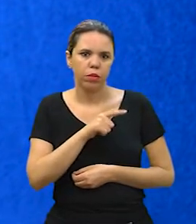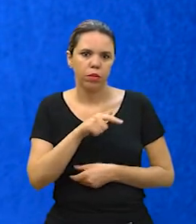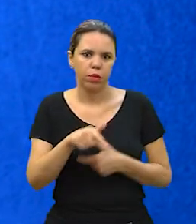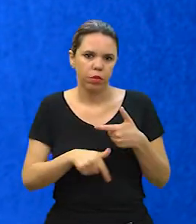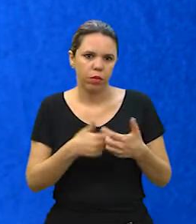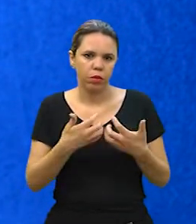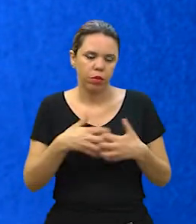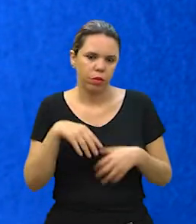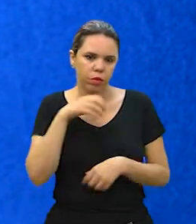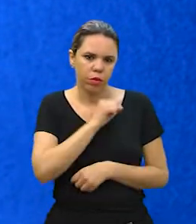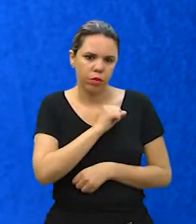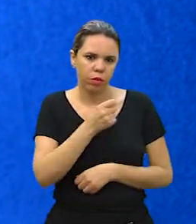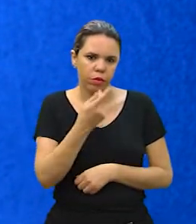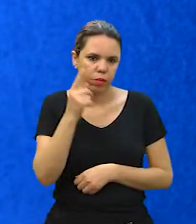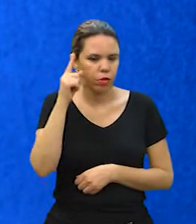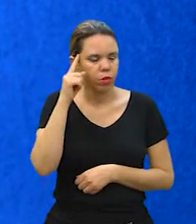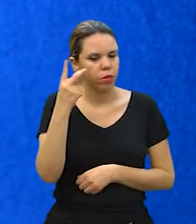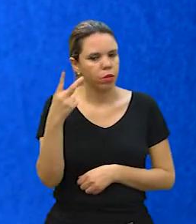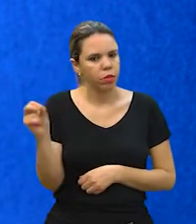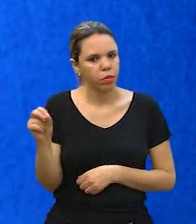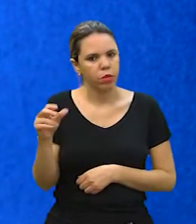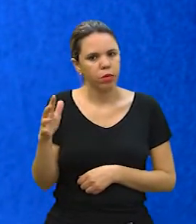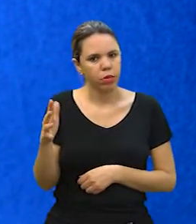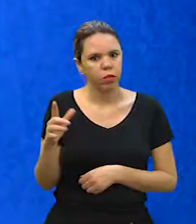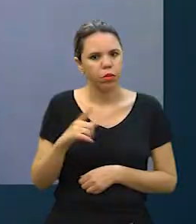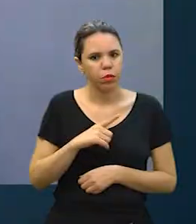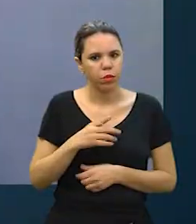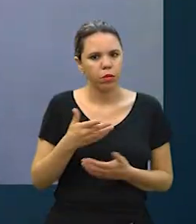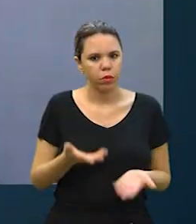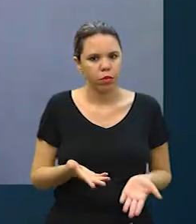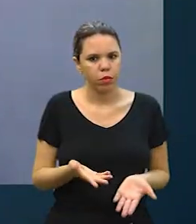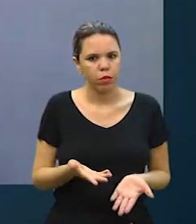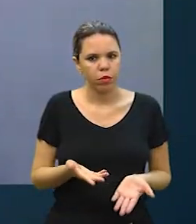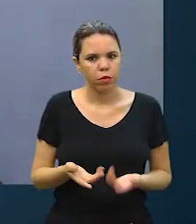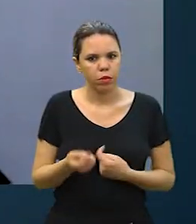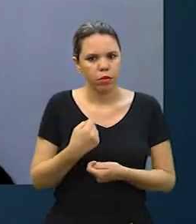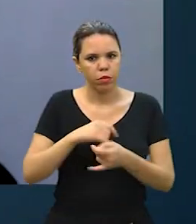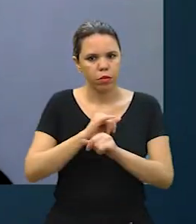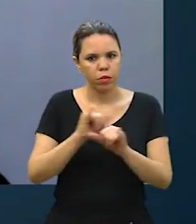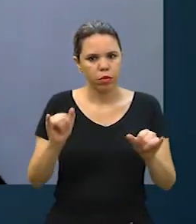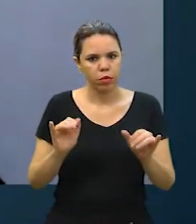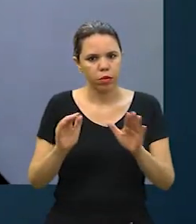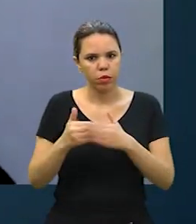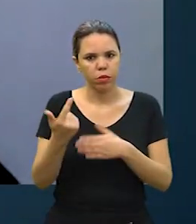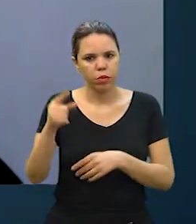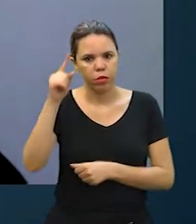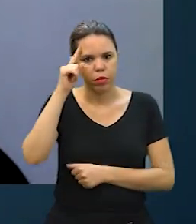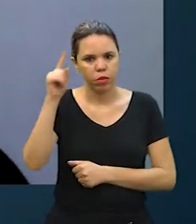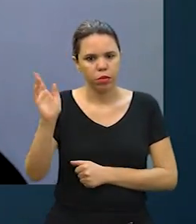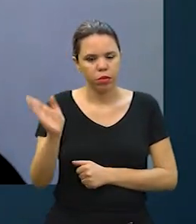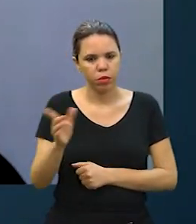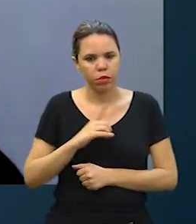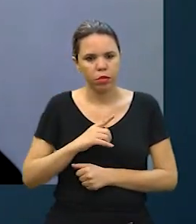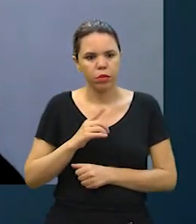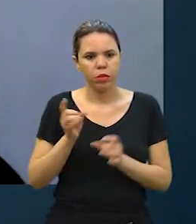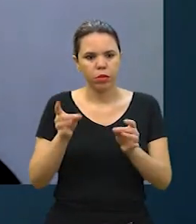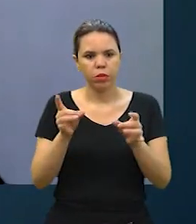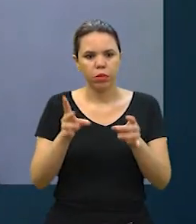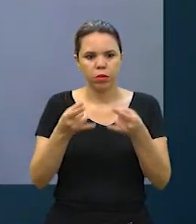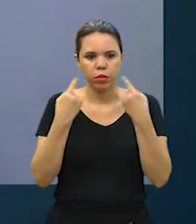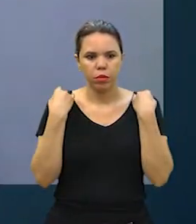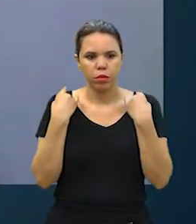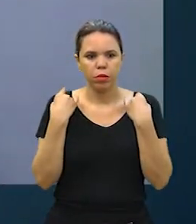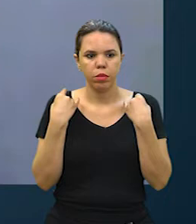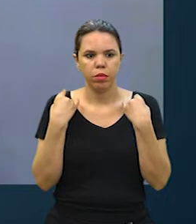rápido. Então, como eu disse, no dia 20, mais ou menos, ali o mercado anunciou que ia fechar no outro dia, a gente já estava vendendo máscara.